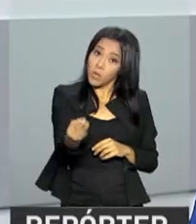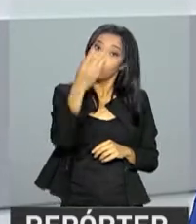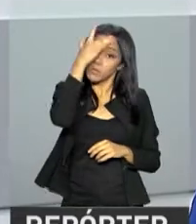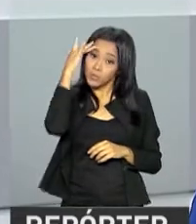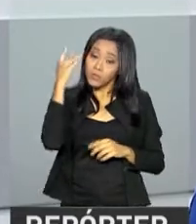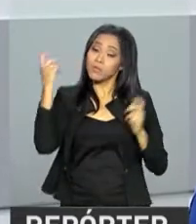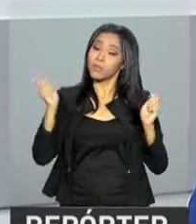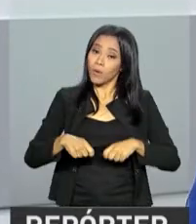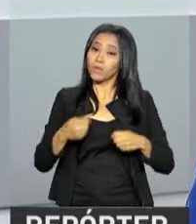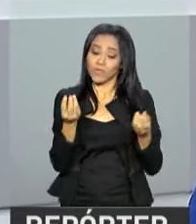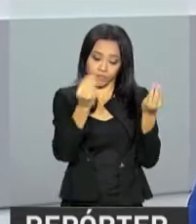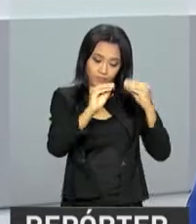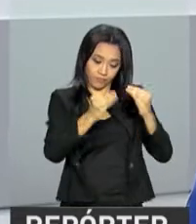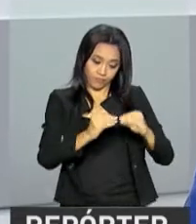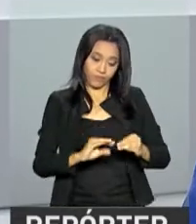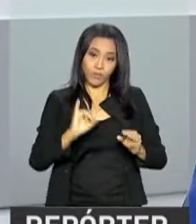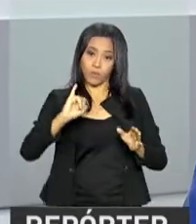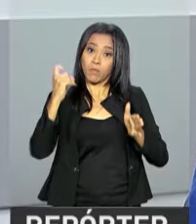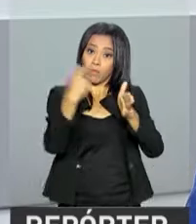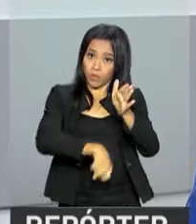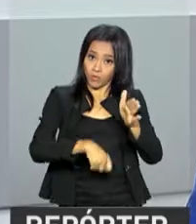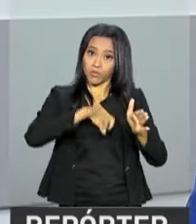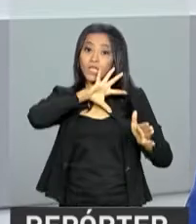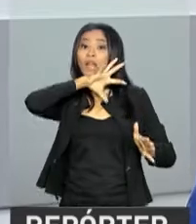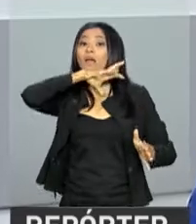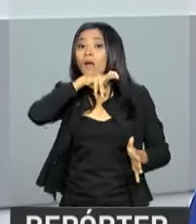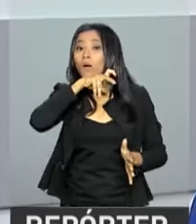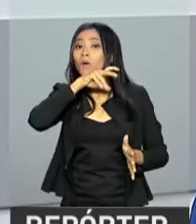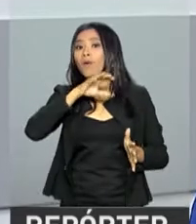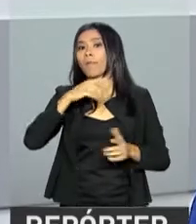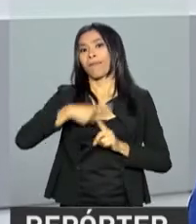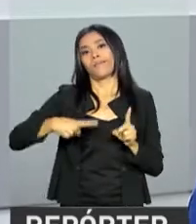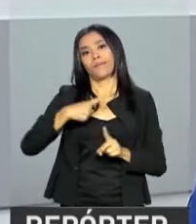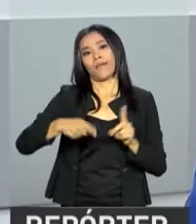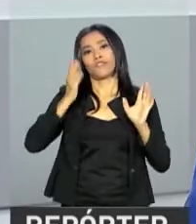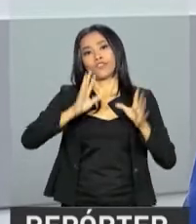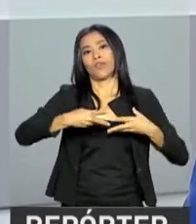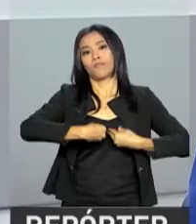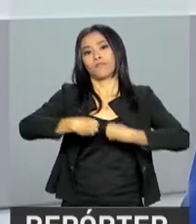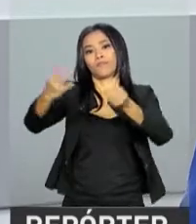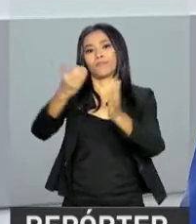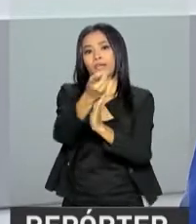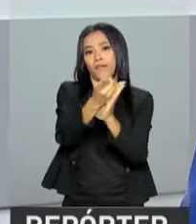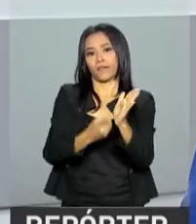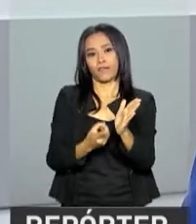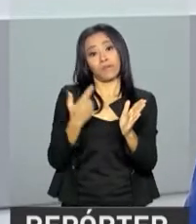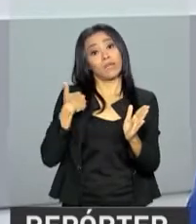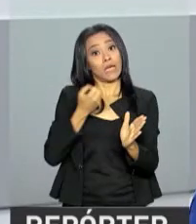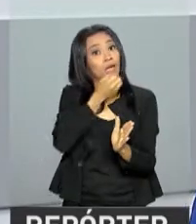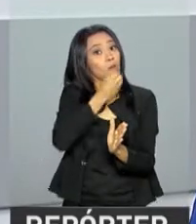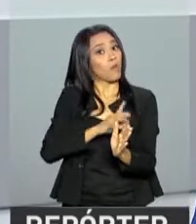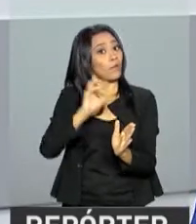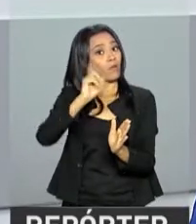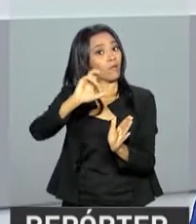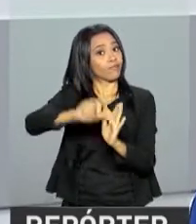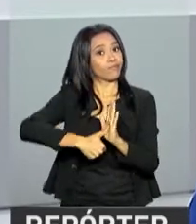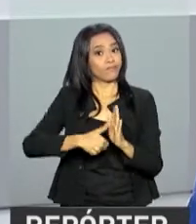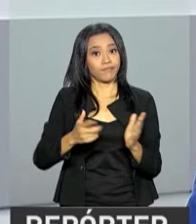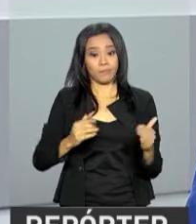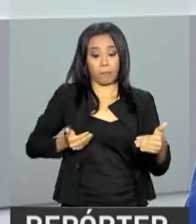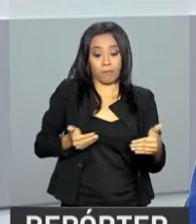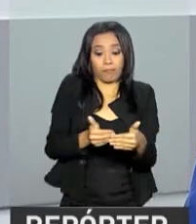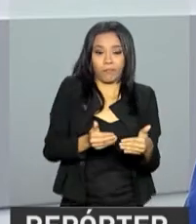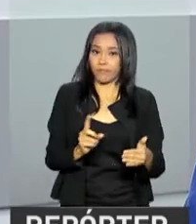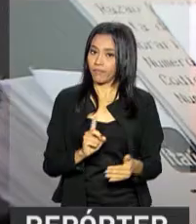prestem contas com o Leão. Até agora, menos da metade enviou a declaração e, de acordo com especialistas, é bom não deixar para a última hora.